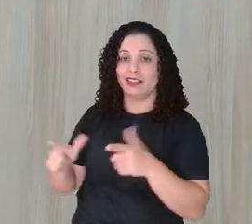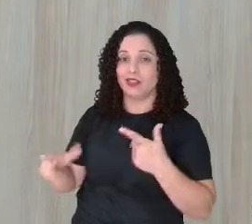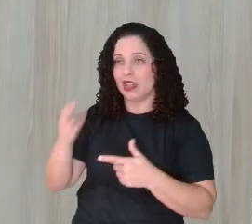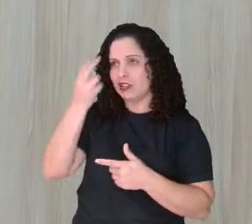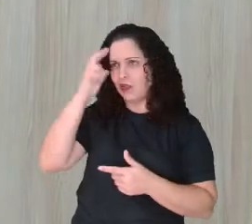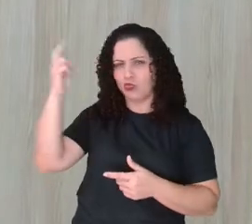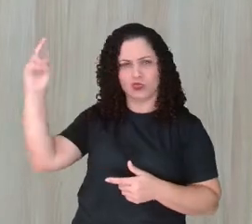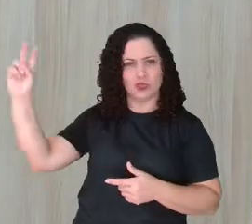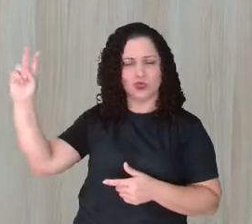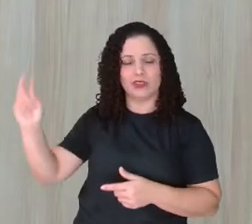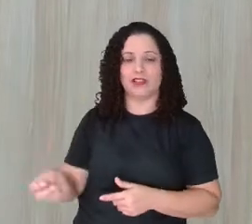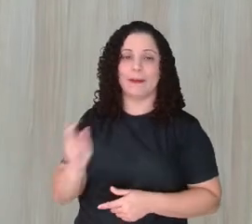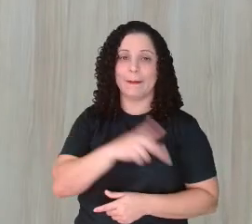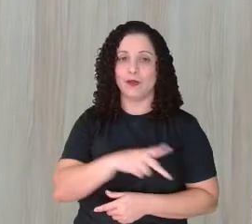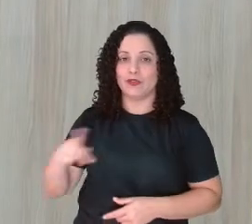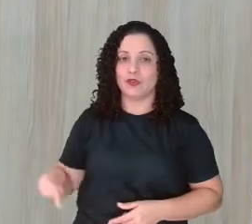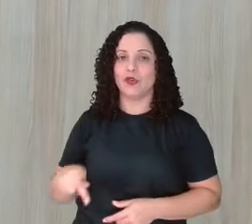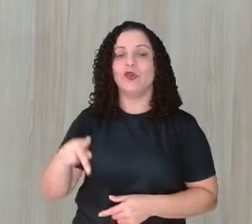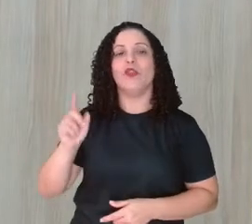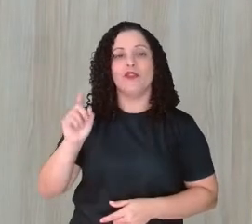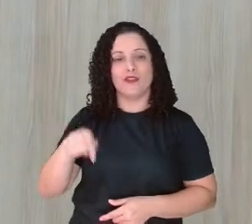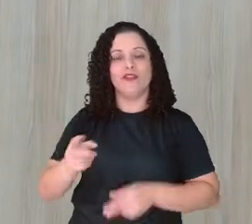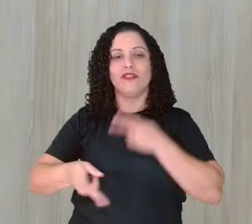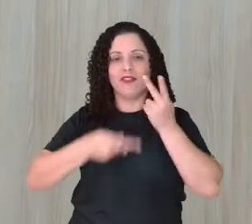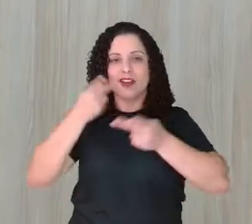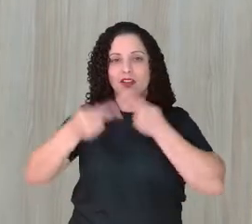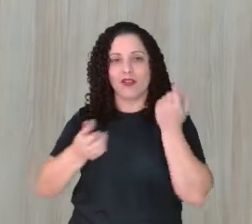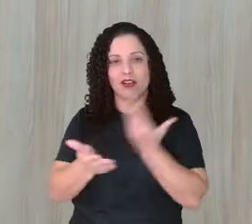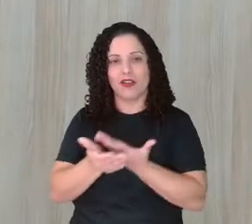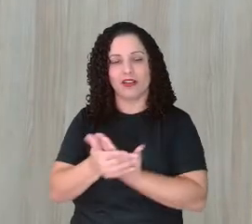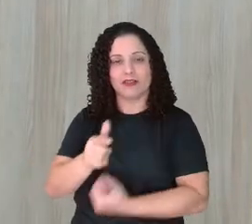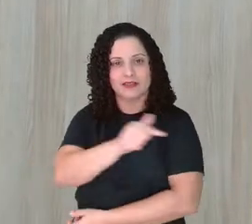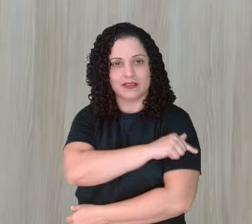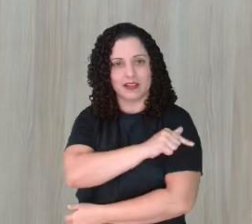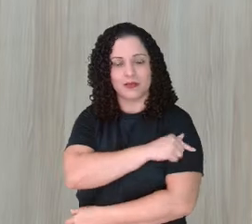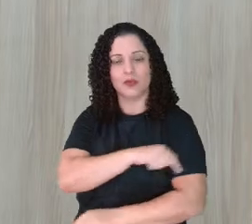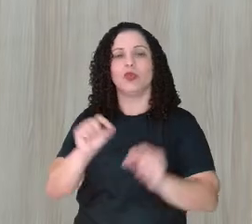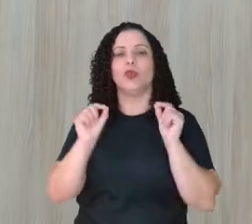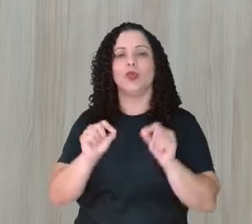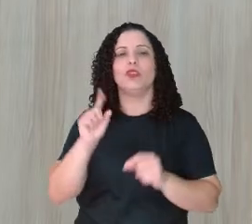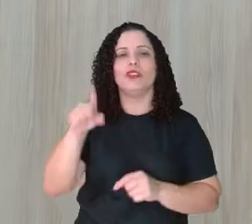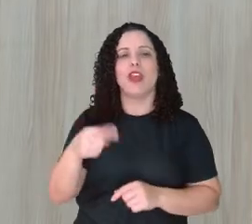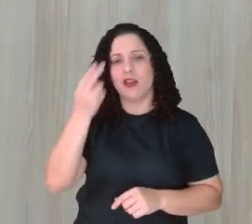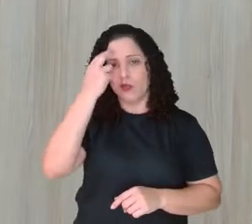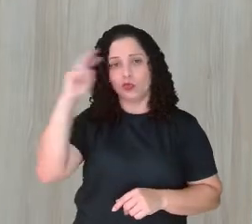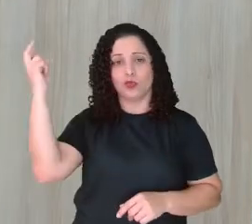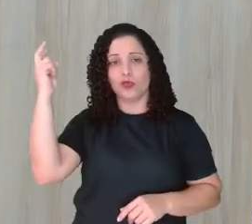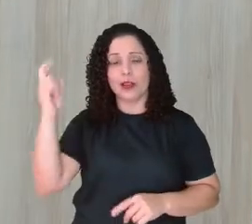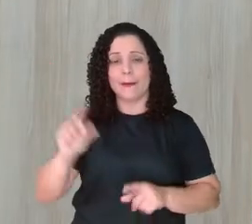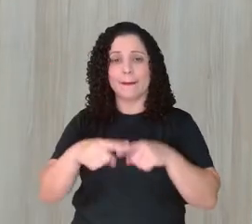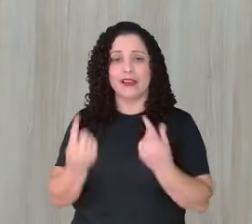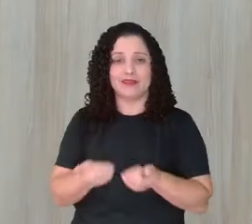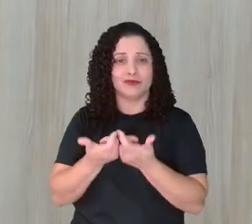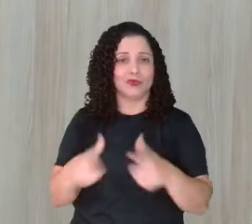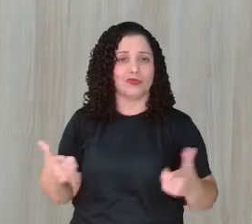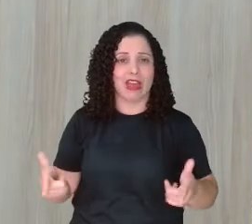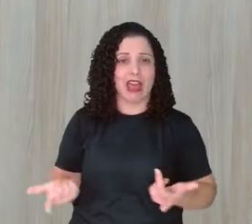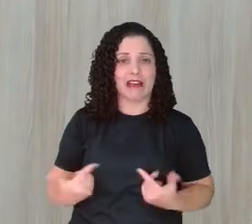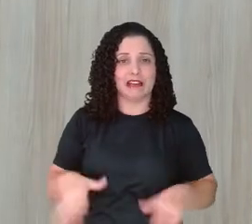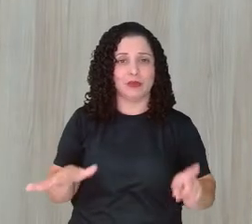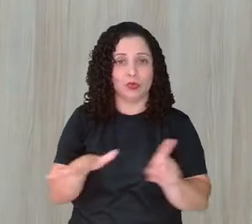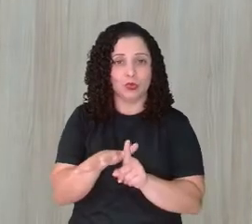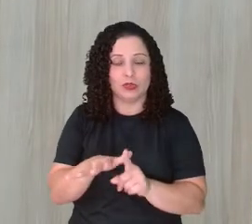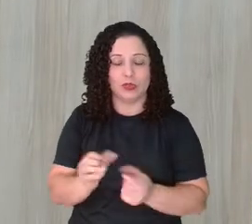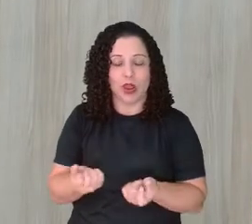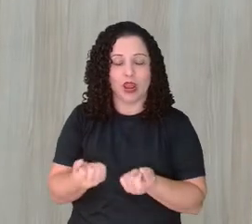cultura, né? O professor Gilson falou disso muito bem na aula do 7º ano, não é? O que é cultura? Se a gente não faz parte de uma determinada cultura e